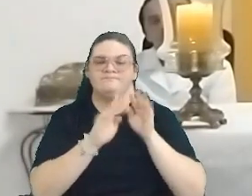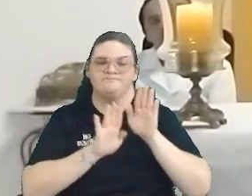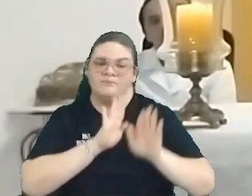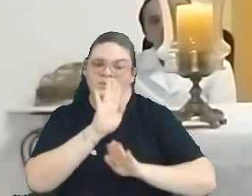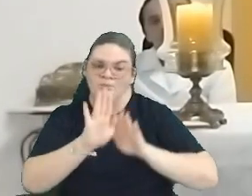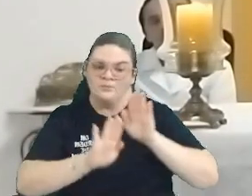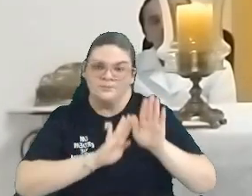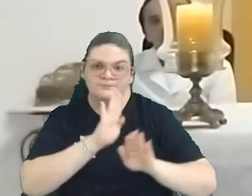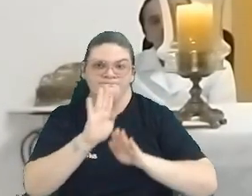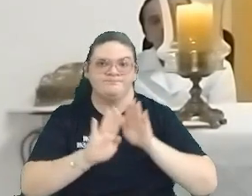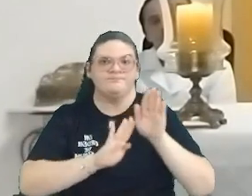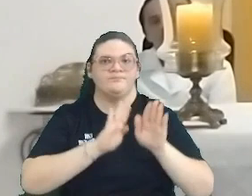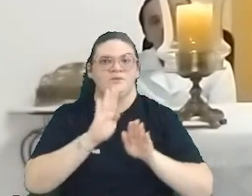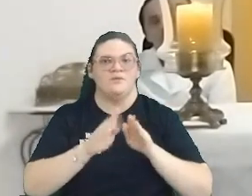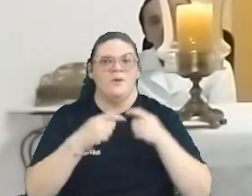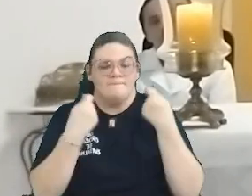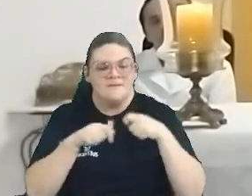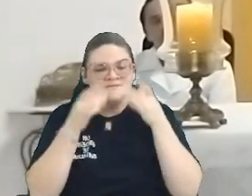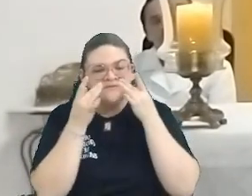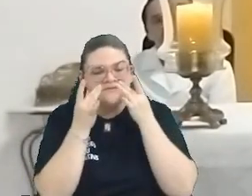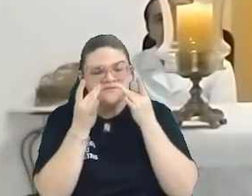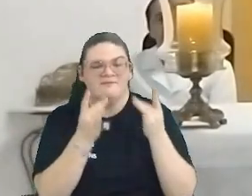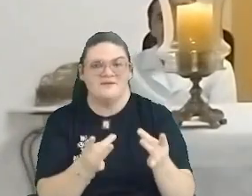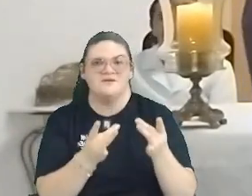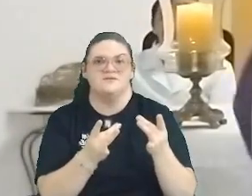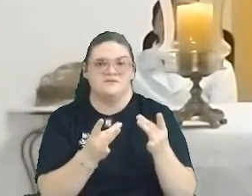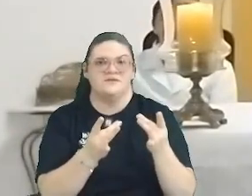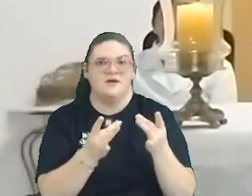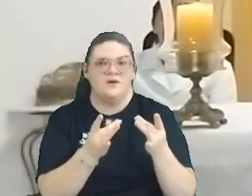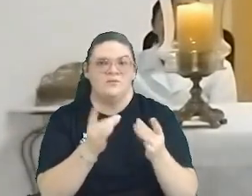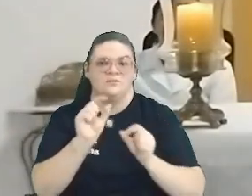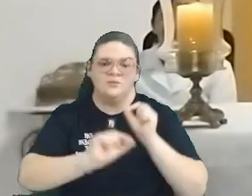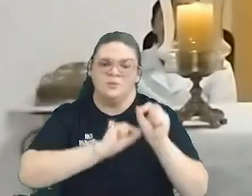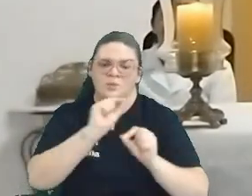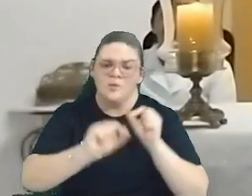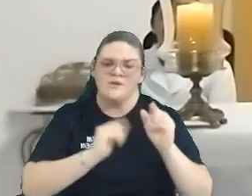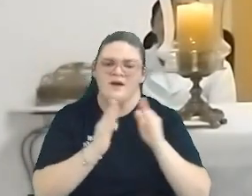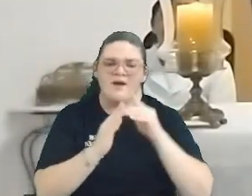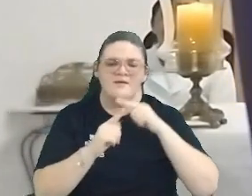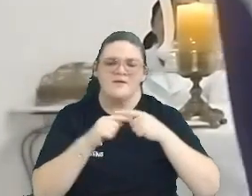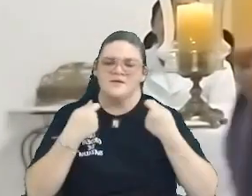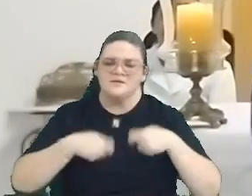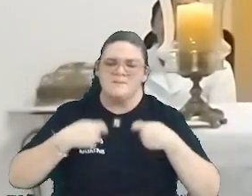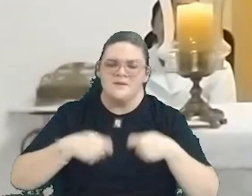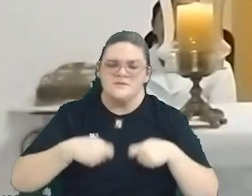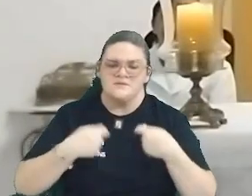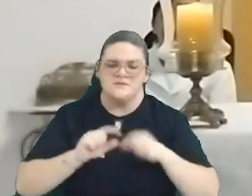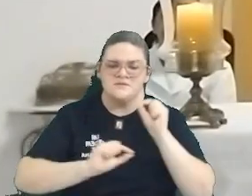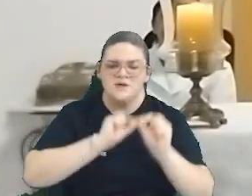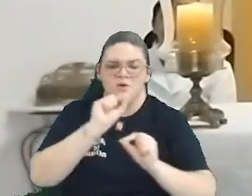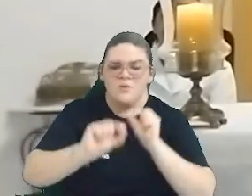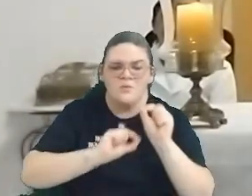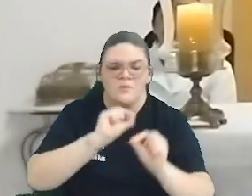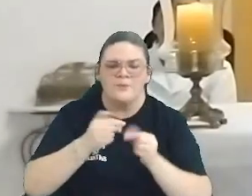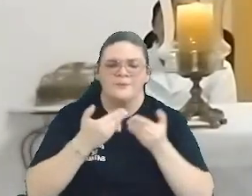preservação. Deve estar atento àquilo que a igreja precisa, àquilo que a igreja